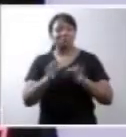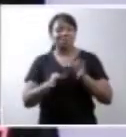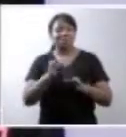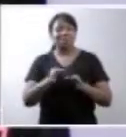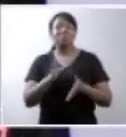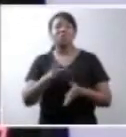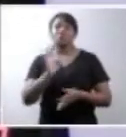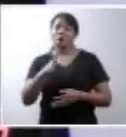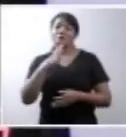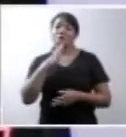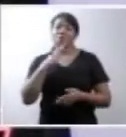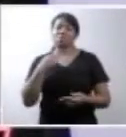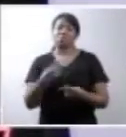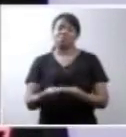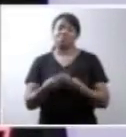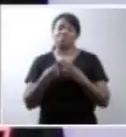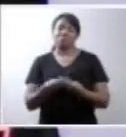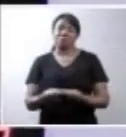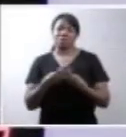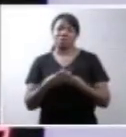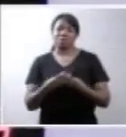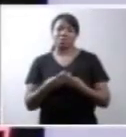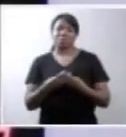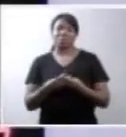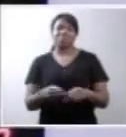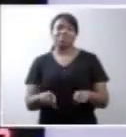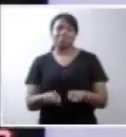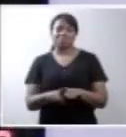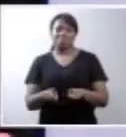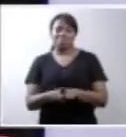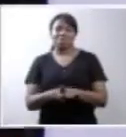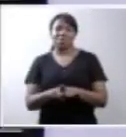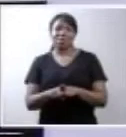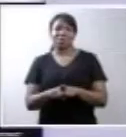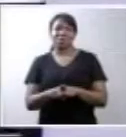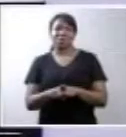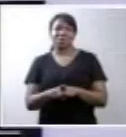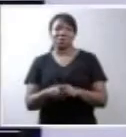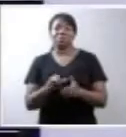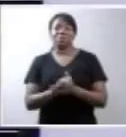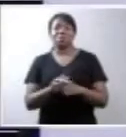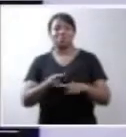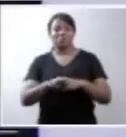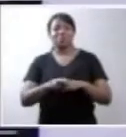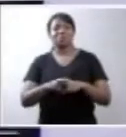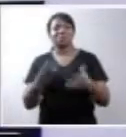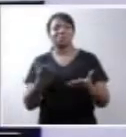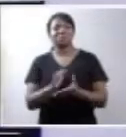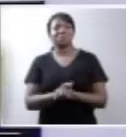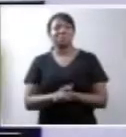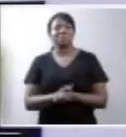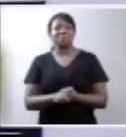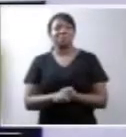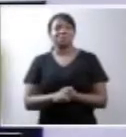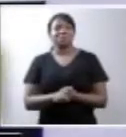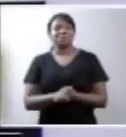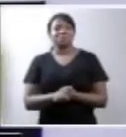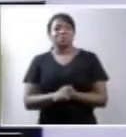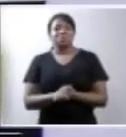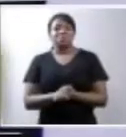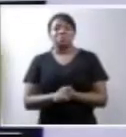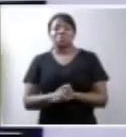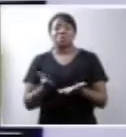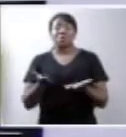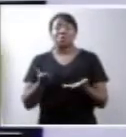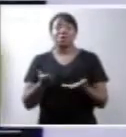quanto à tolerância, considerado balizamento temporal para as sustentações. E não me